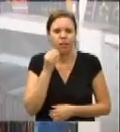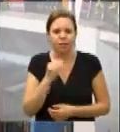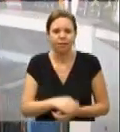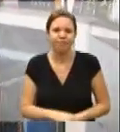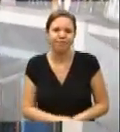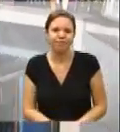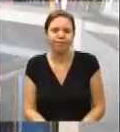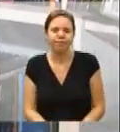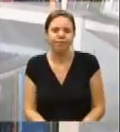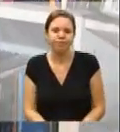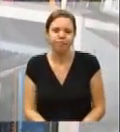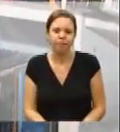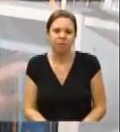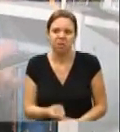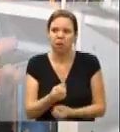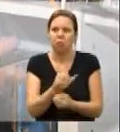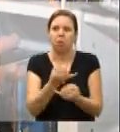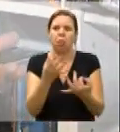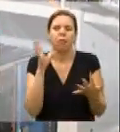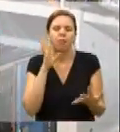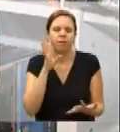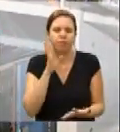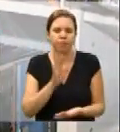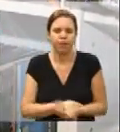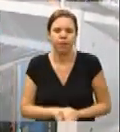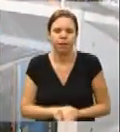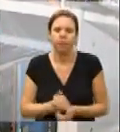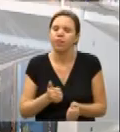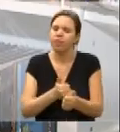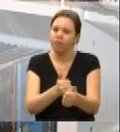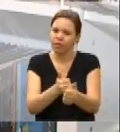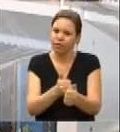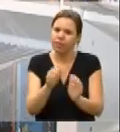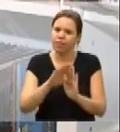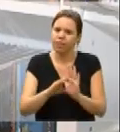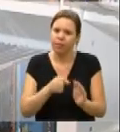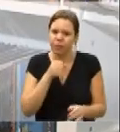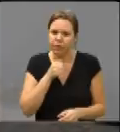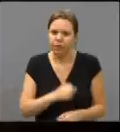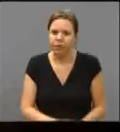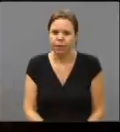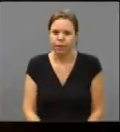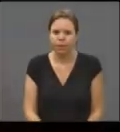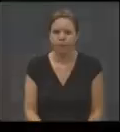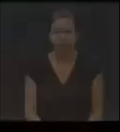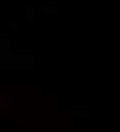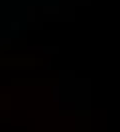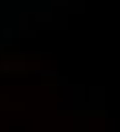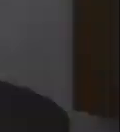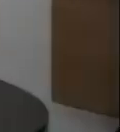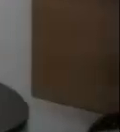oportunidade. Olha só quanta coisa legal, hein? E a gente segue então com a nossa entrevista aí.